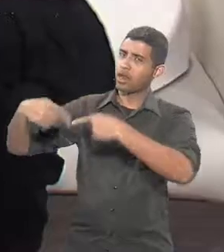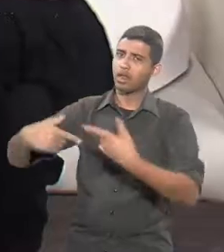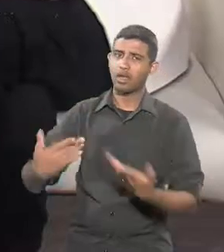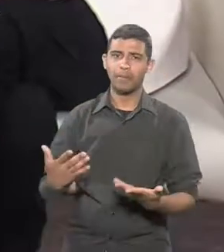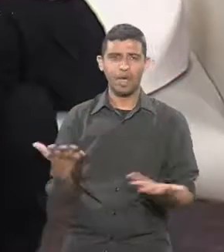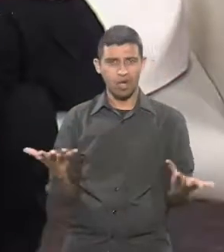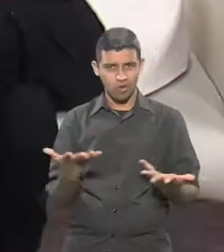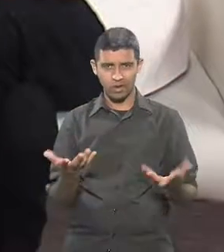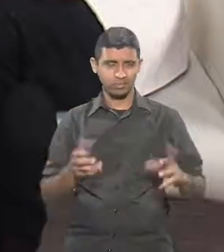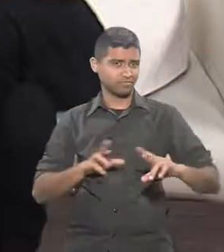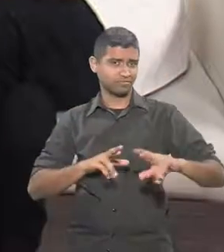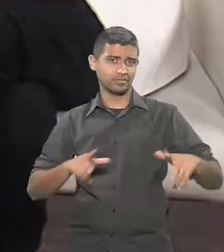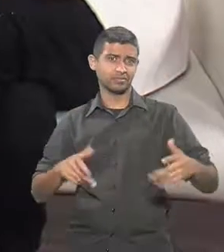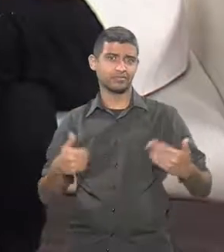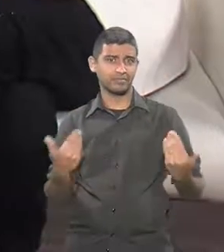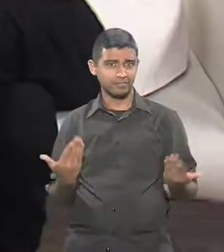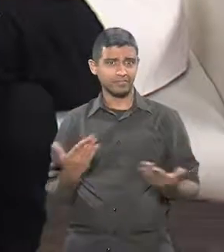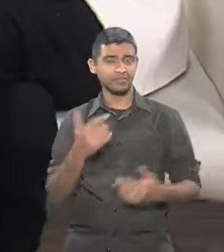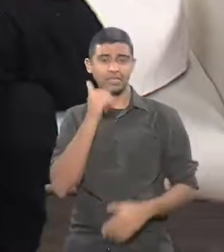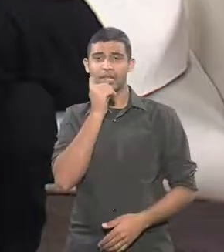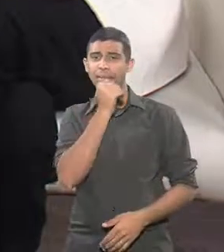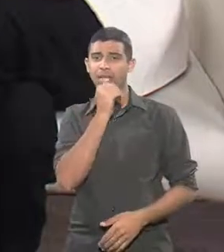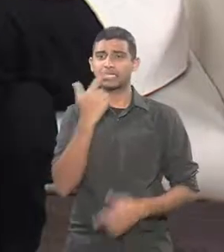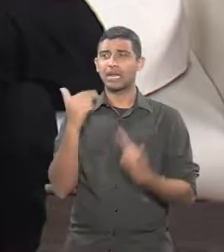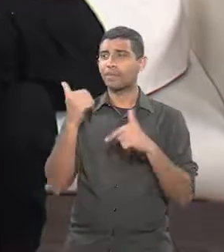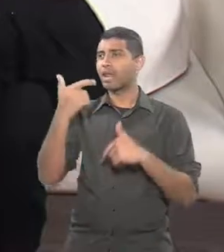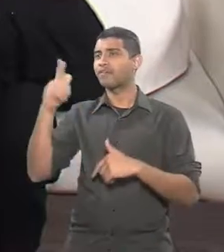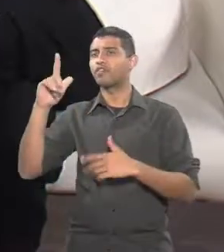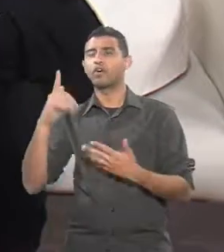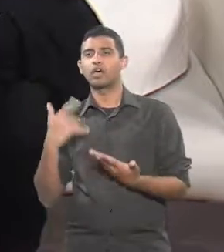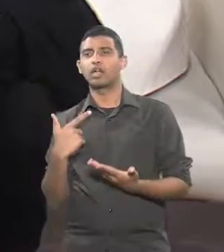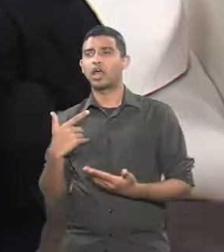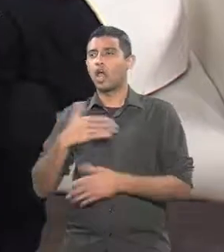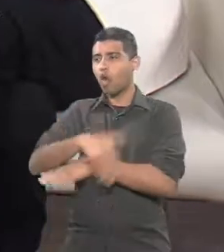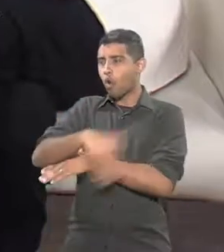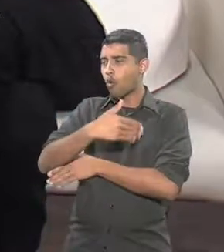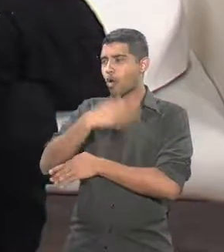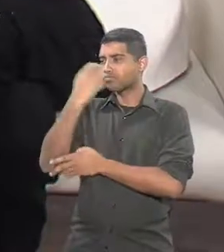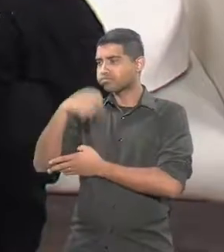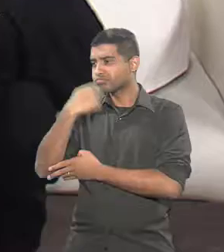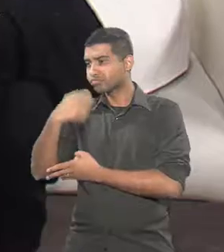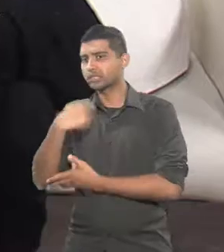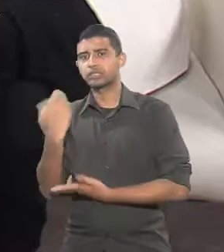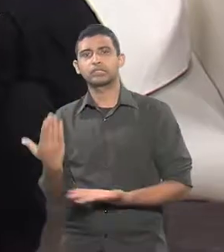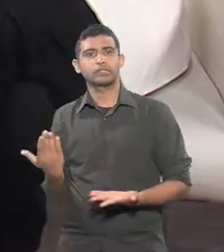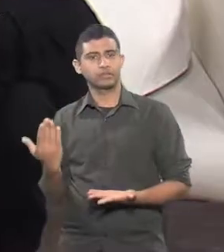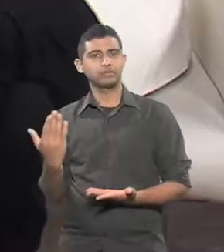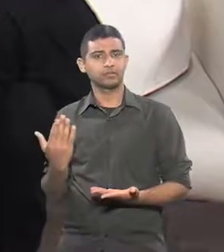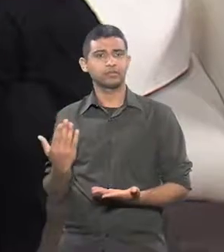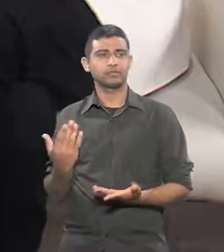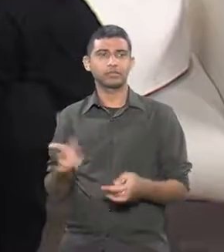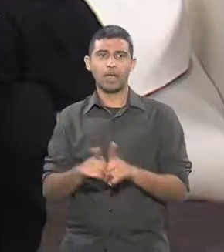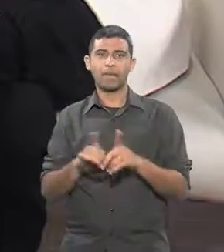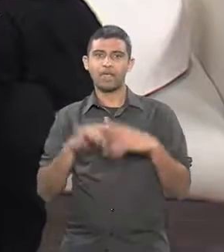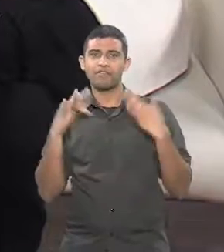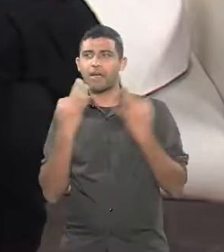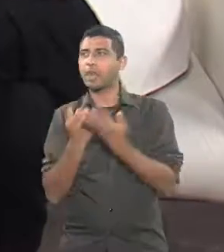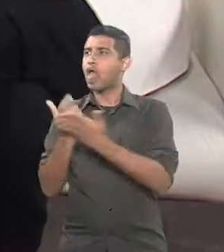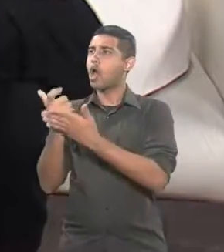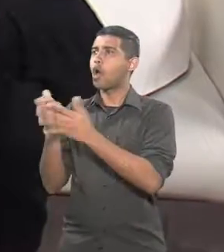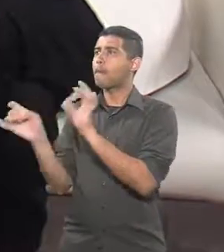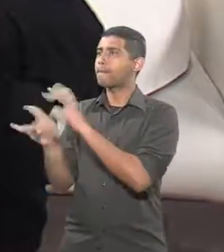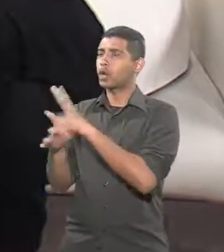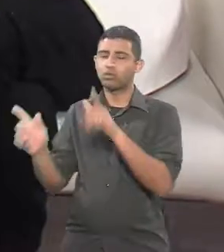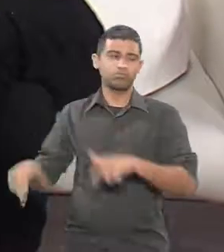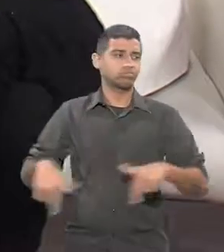e isso não se tem mais. Então, a mãe já trabalha fora, ela já come na rua e ela já leva isso para a família